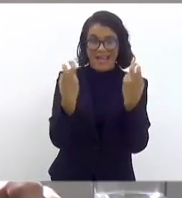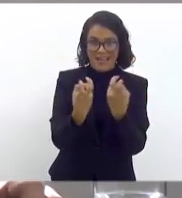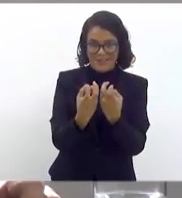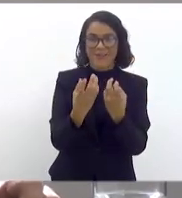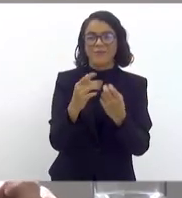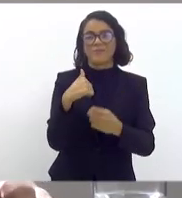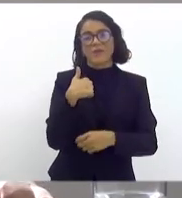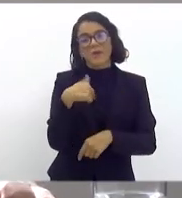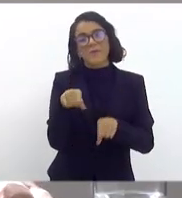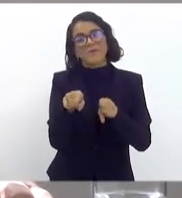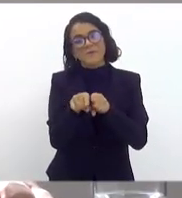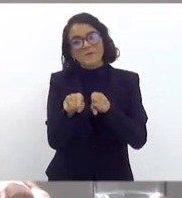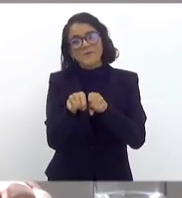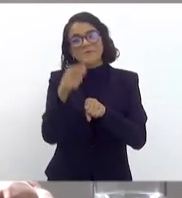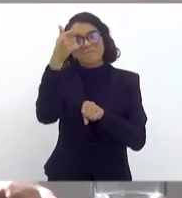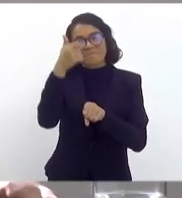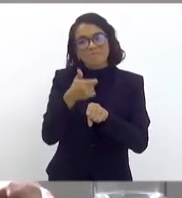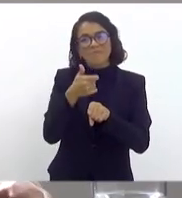também sou um daqueles que,